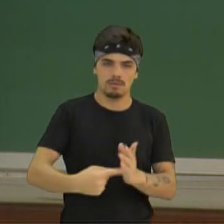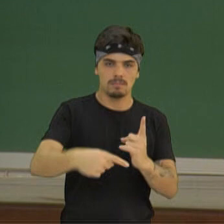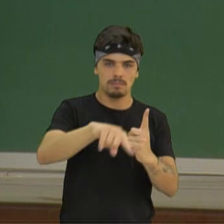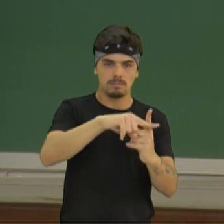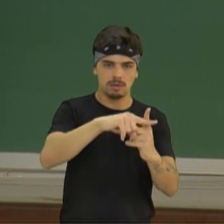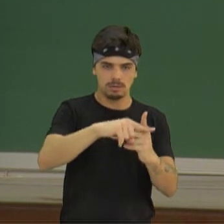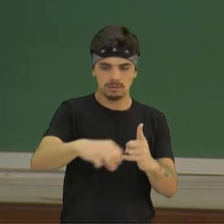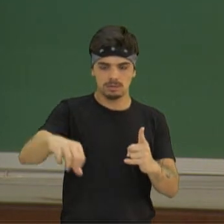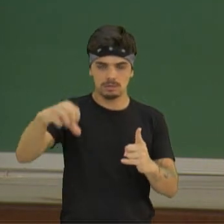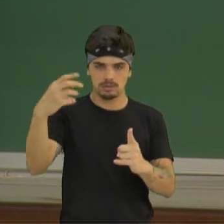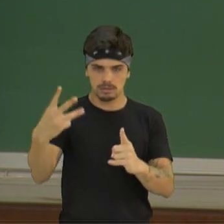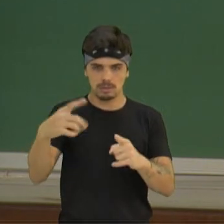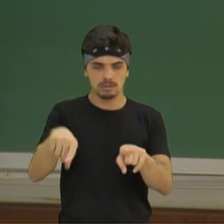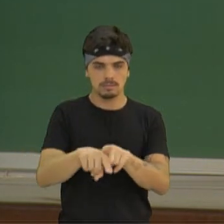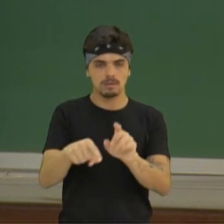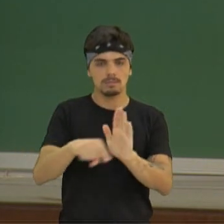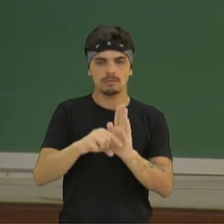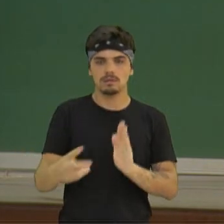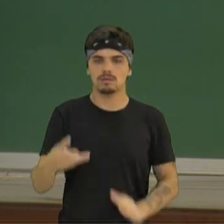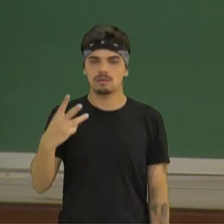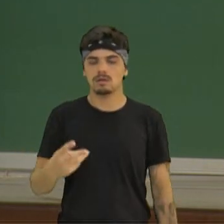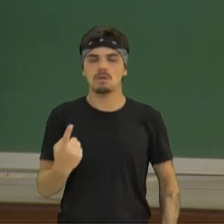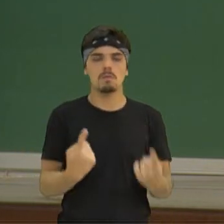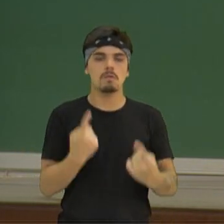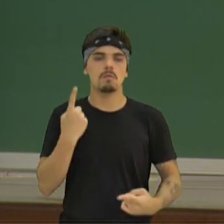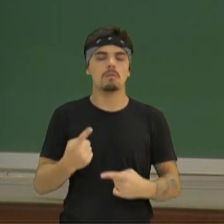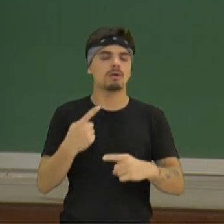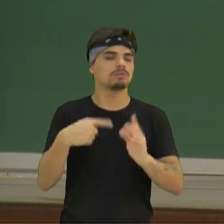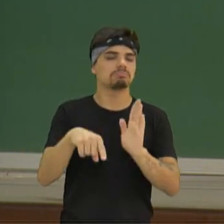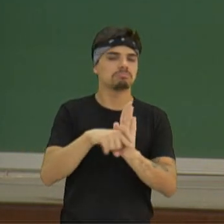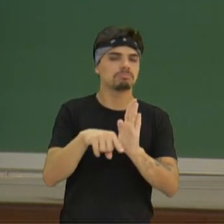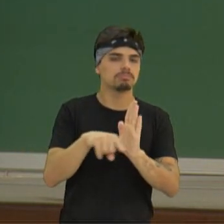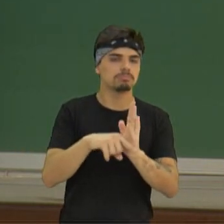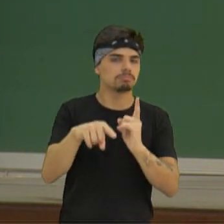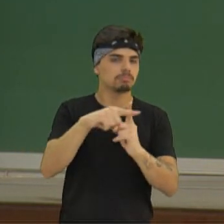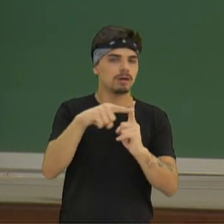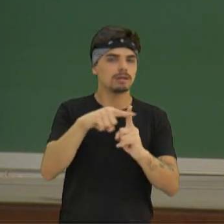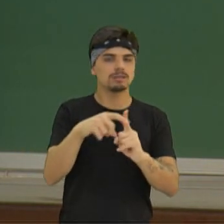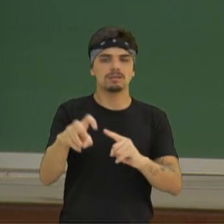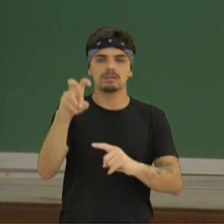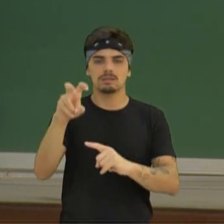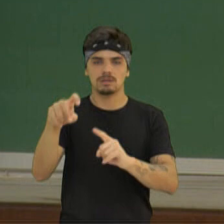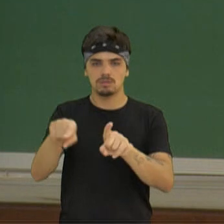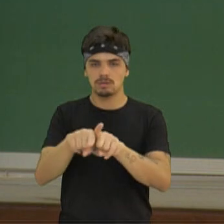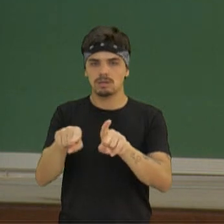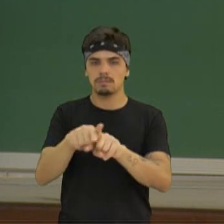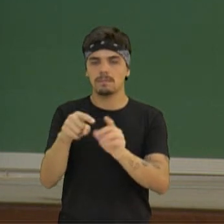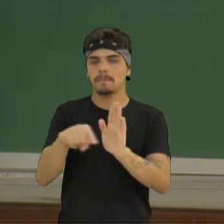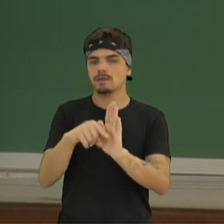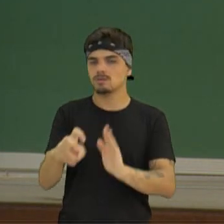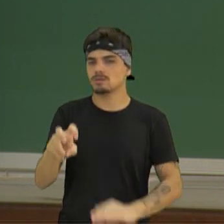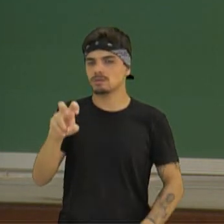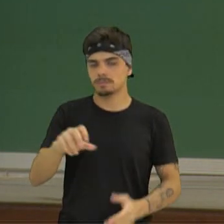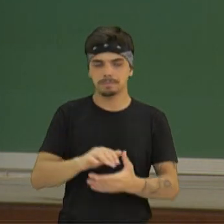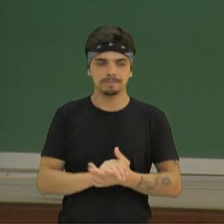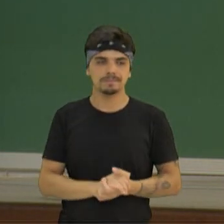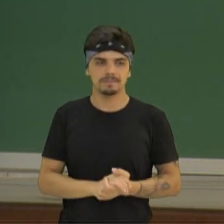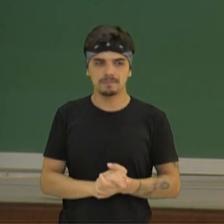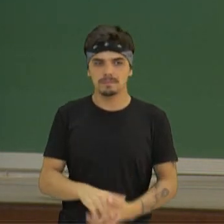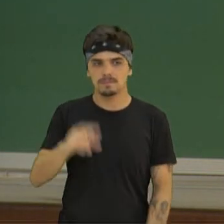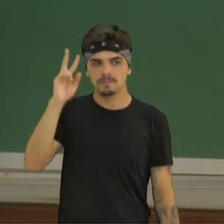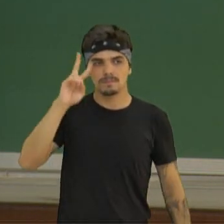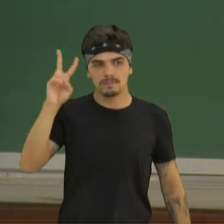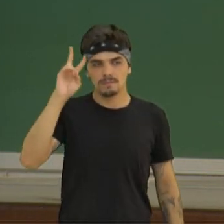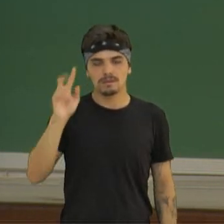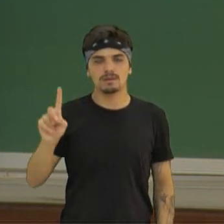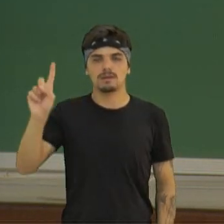3. Que número que ao quadrado dá 25 pode ser mais 5 e menos 5. Por isso esse mais ou menos, tá? Aqui